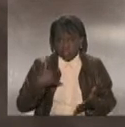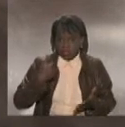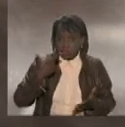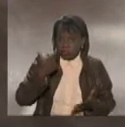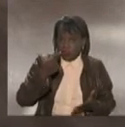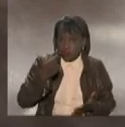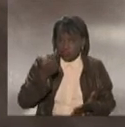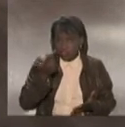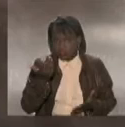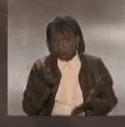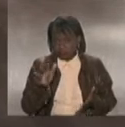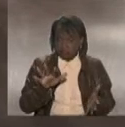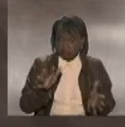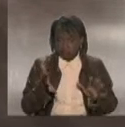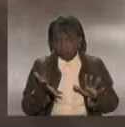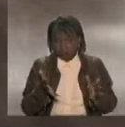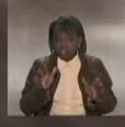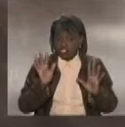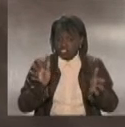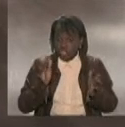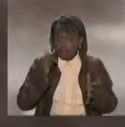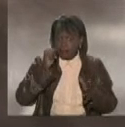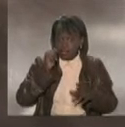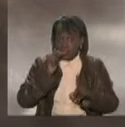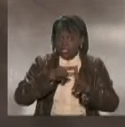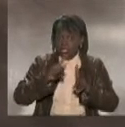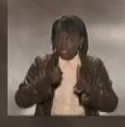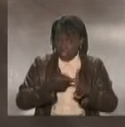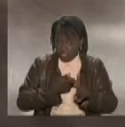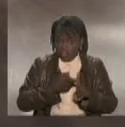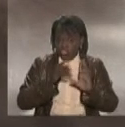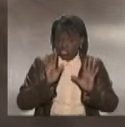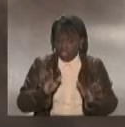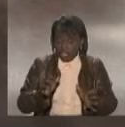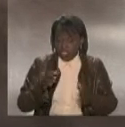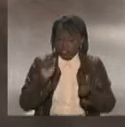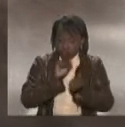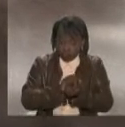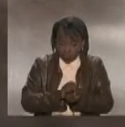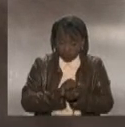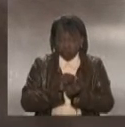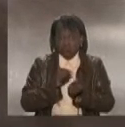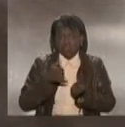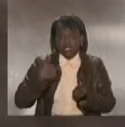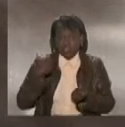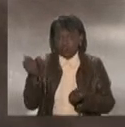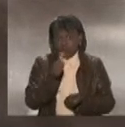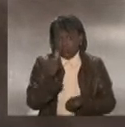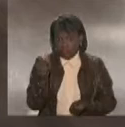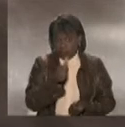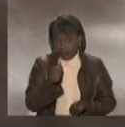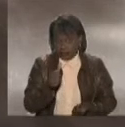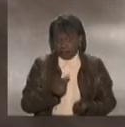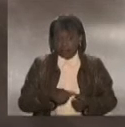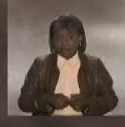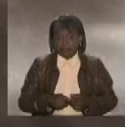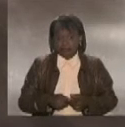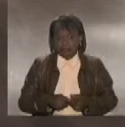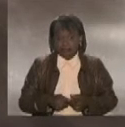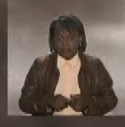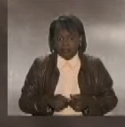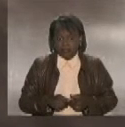média, com 12 anos de idade. Eu já tive gestantes, já acompanhei gestantes com 11 anos de